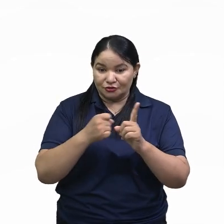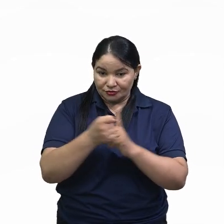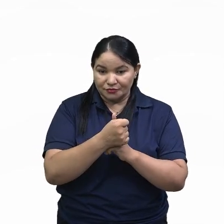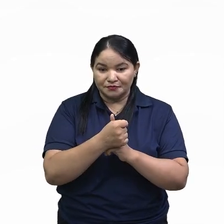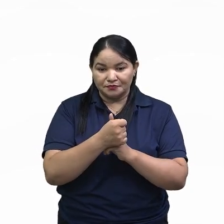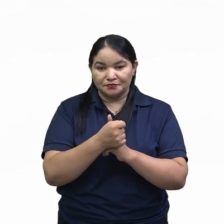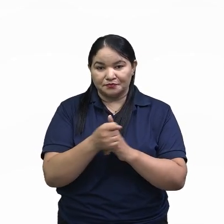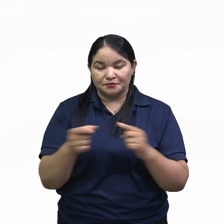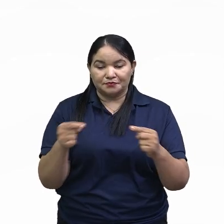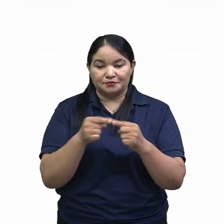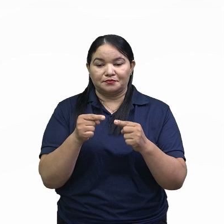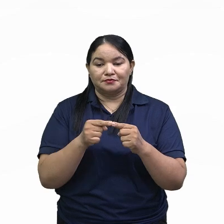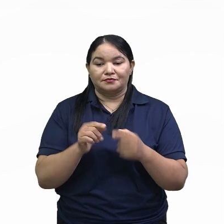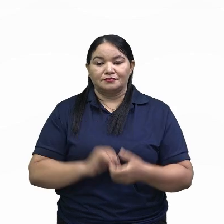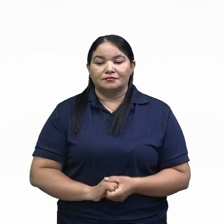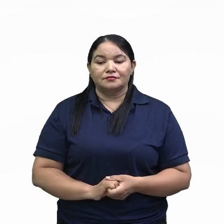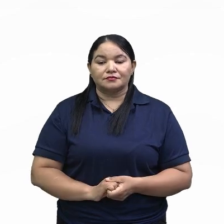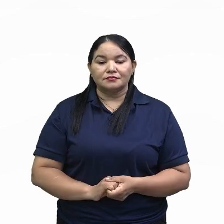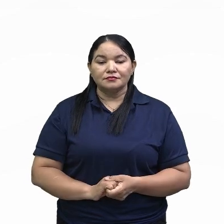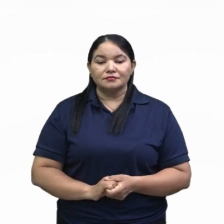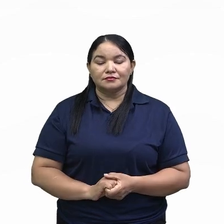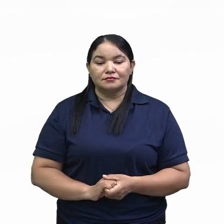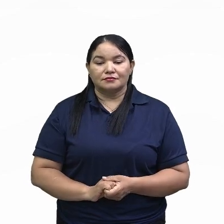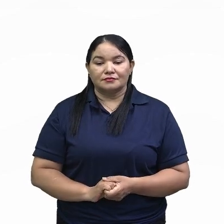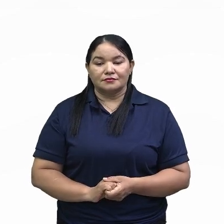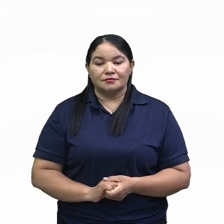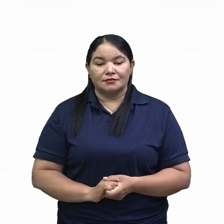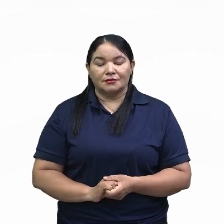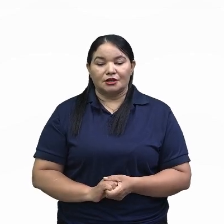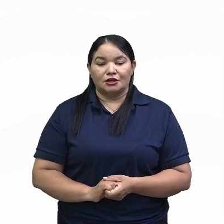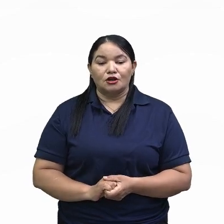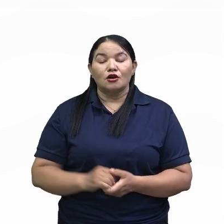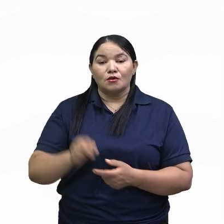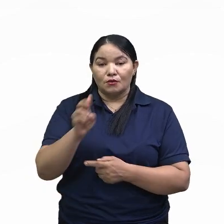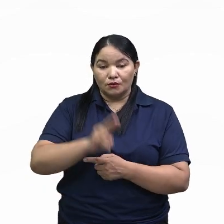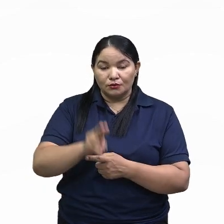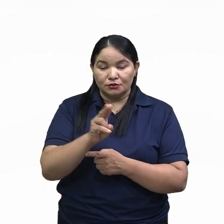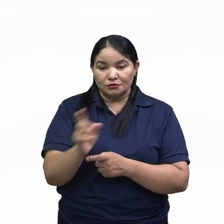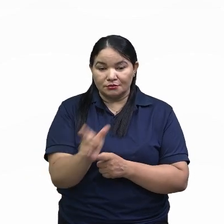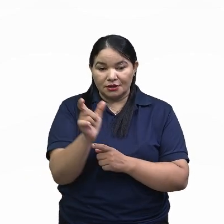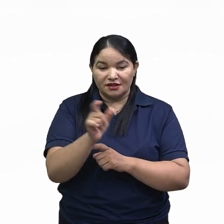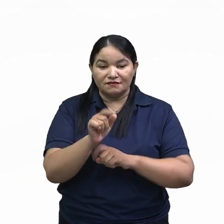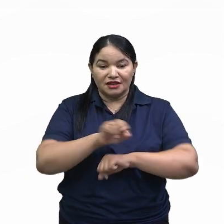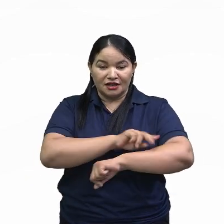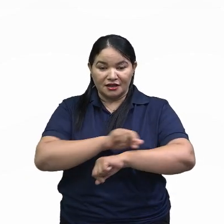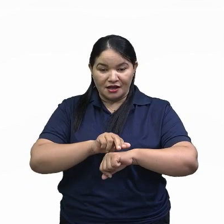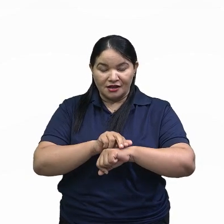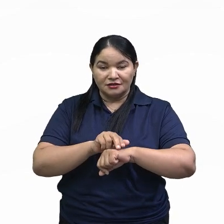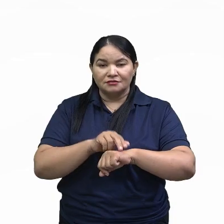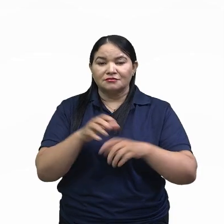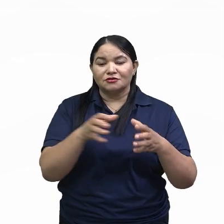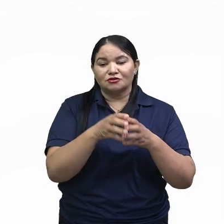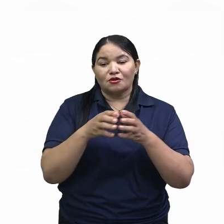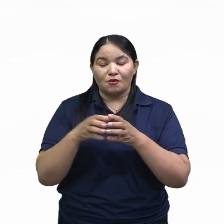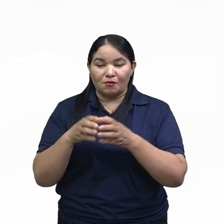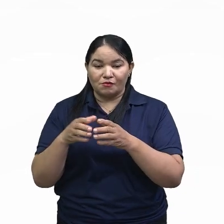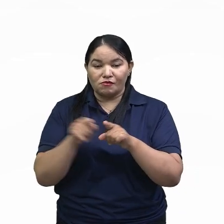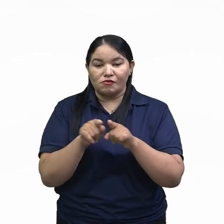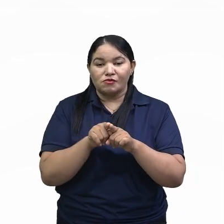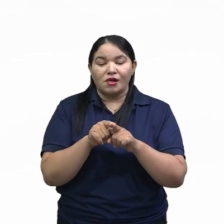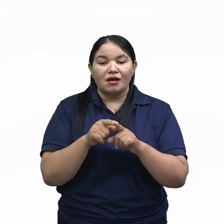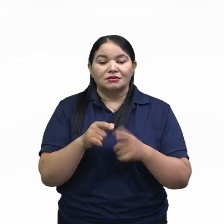sociais, o uso do termo raça é usado enquanto senso comum para determinar